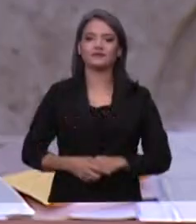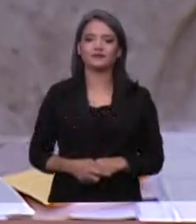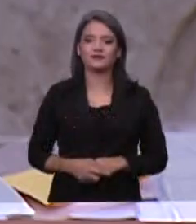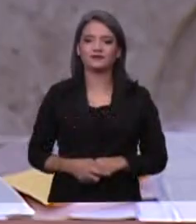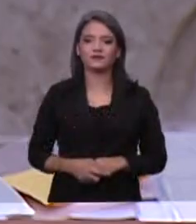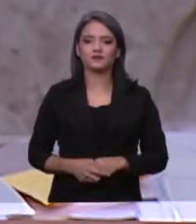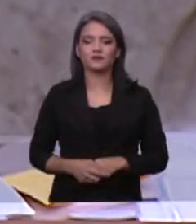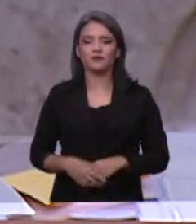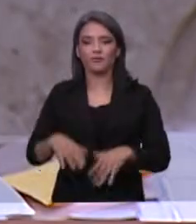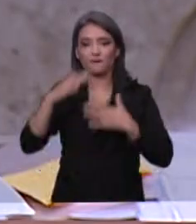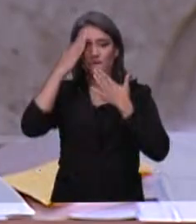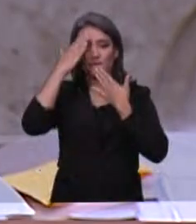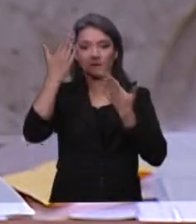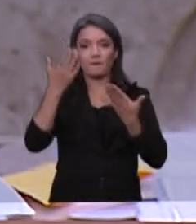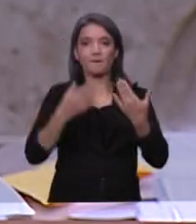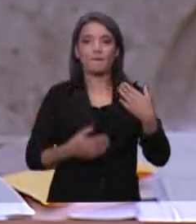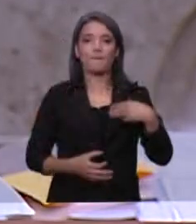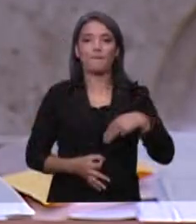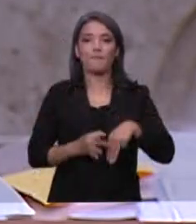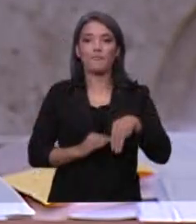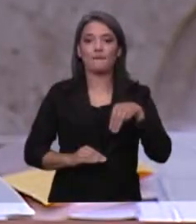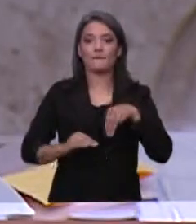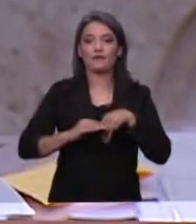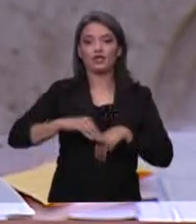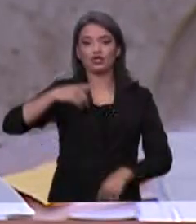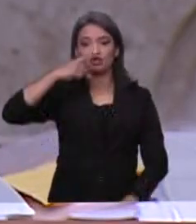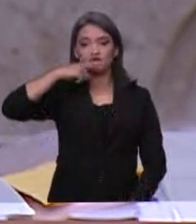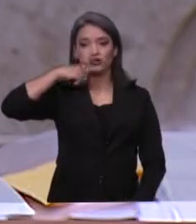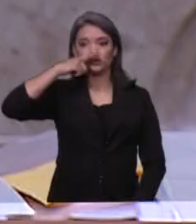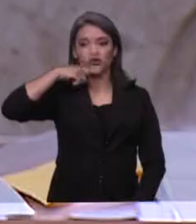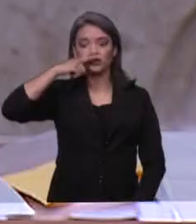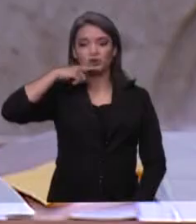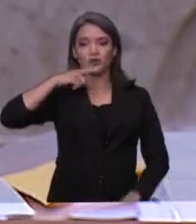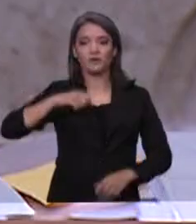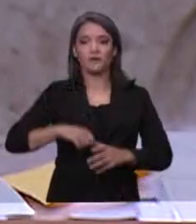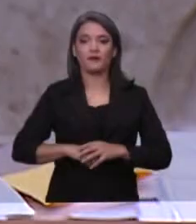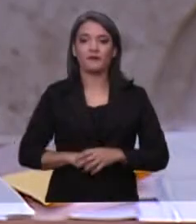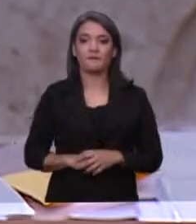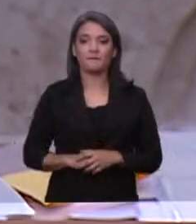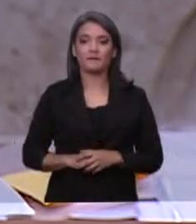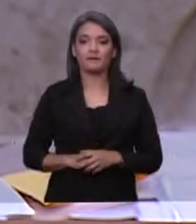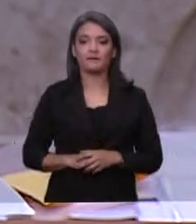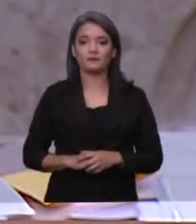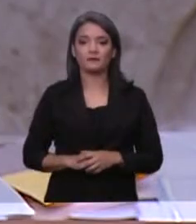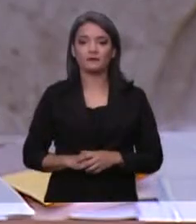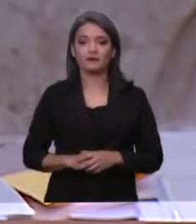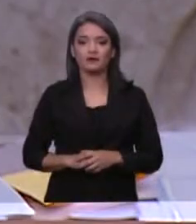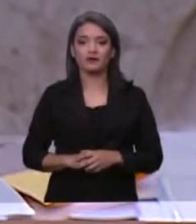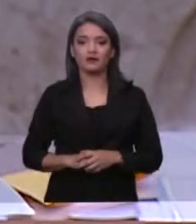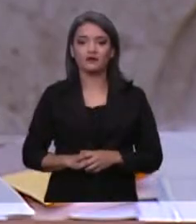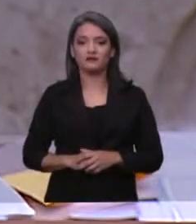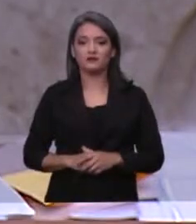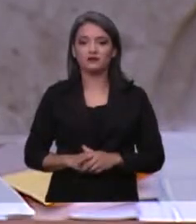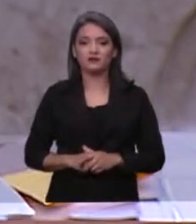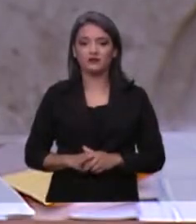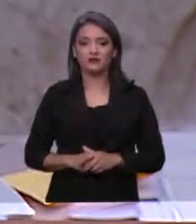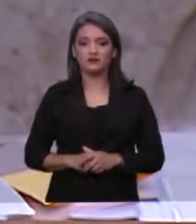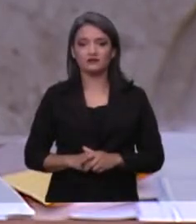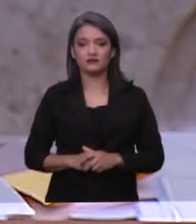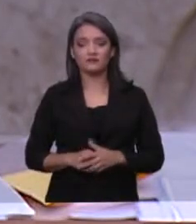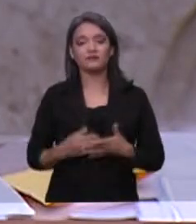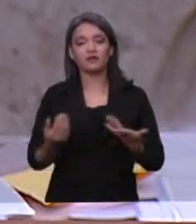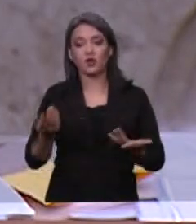Agradeço ao ministro Gilmar. Ao centro da mesa, excelentíssima senhora ministra. E digo, Sua Excelência, assim como digo